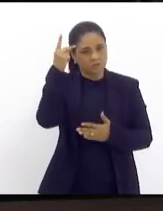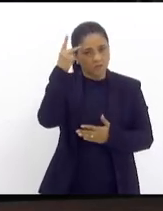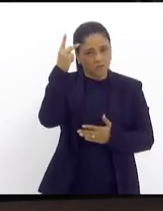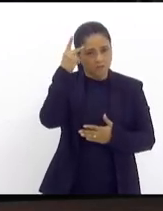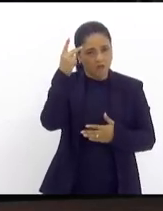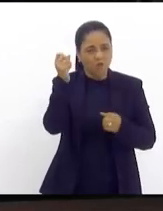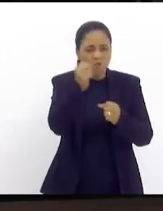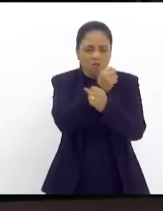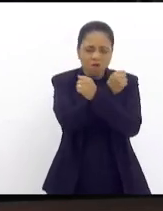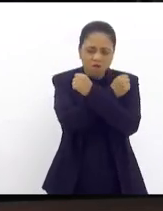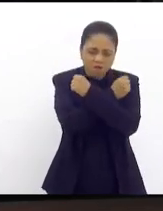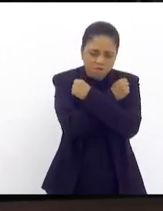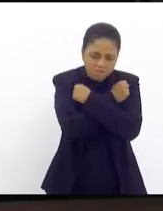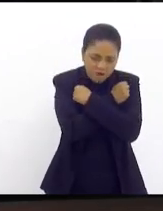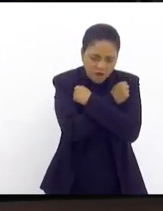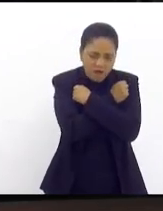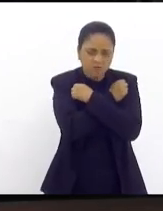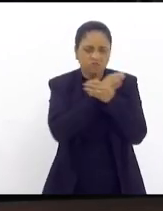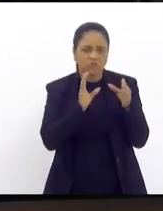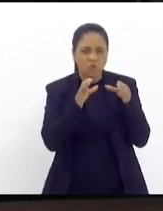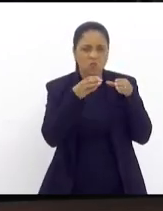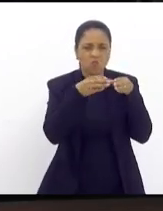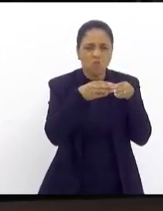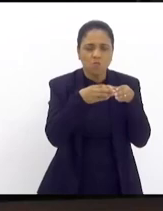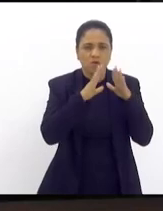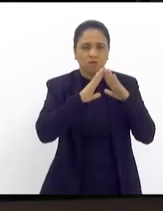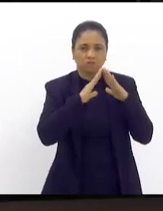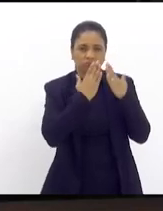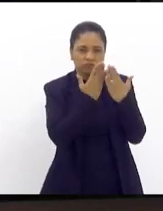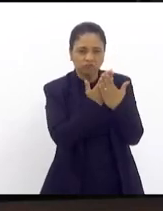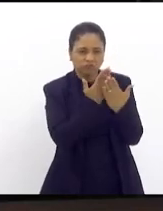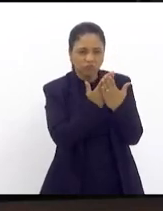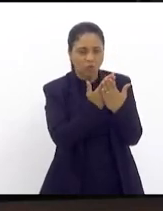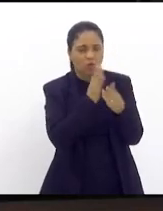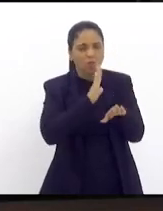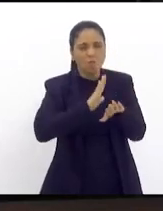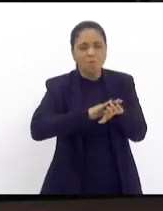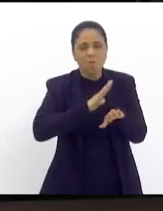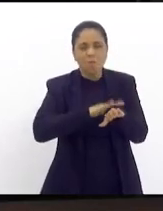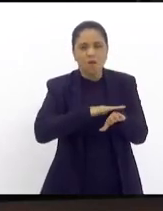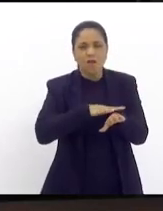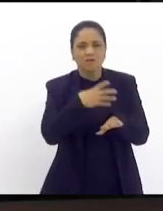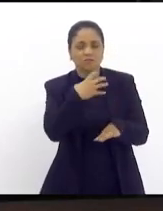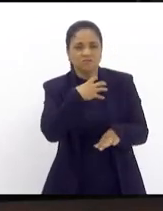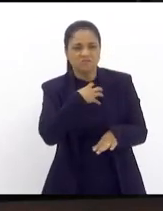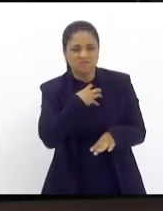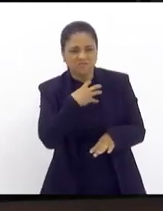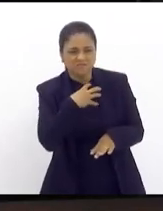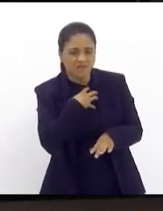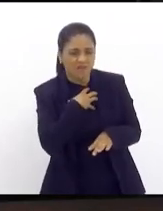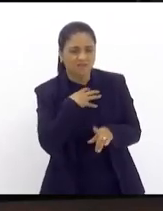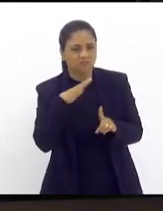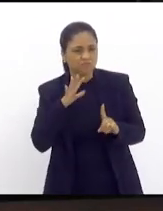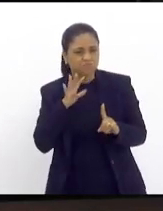toda a comunidade escolar que nesse momento se E aí ultrajada se sente impotente